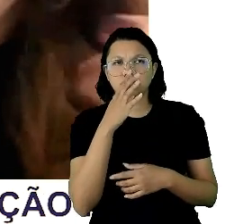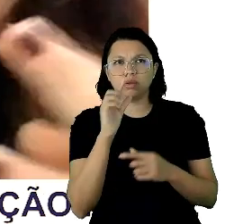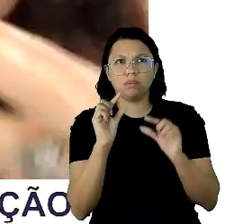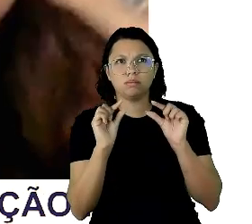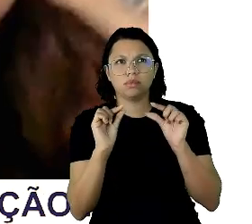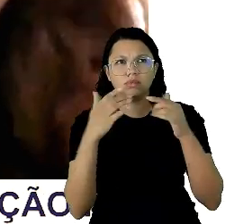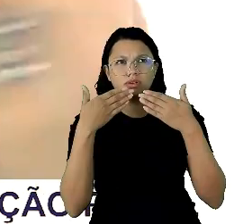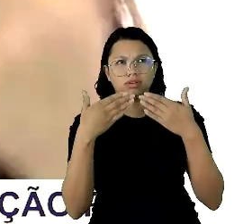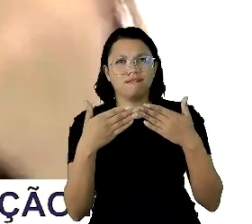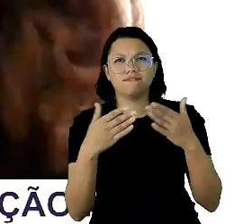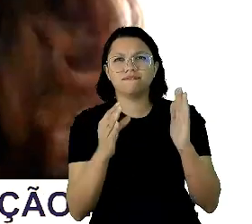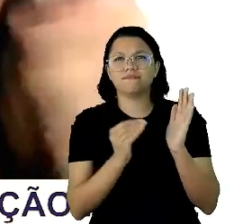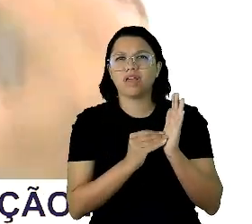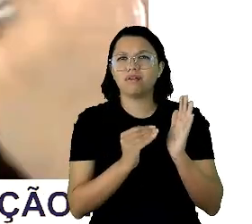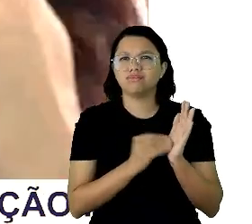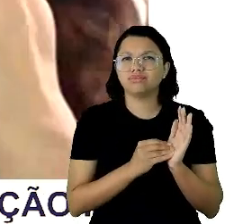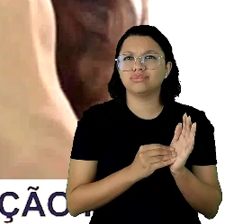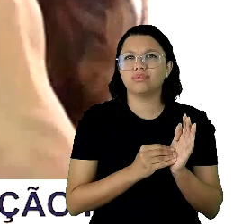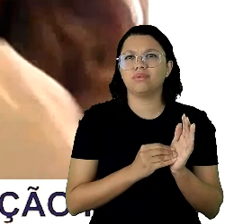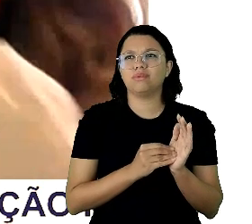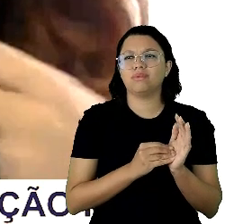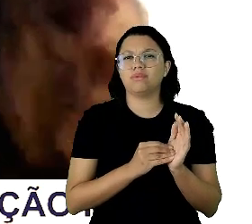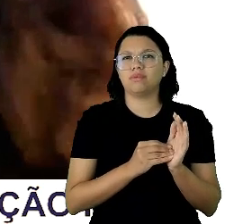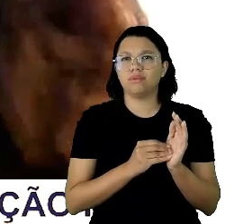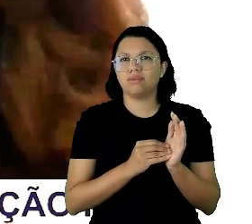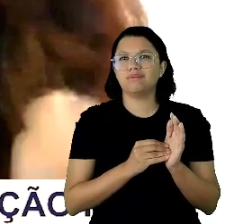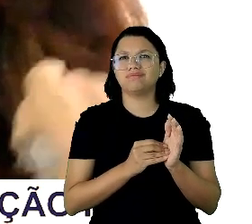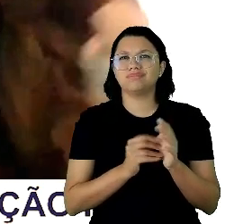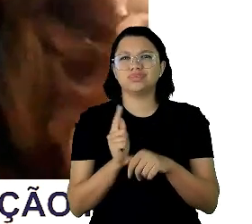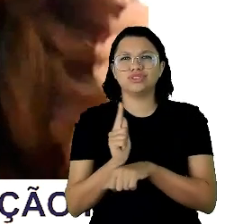ali, faltou uma gestão ali, né,